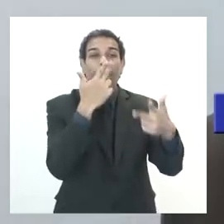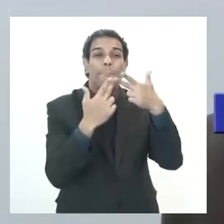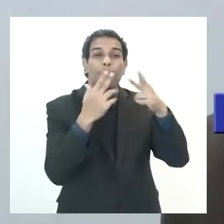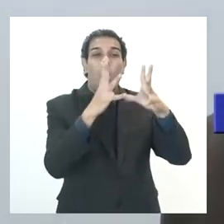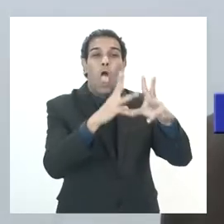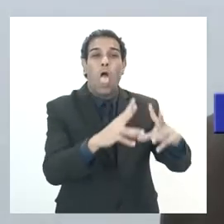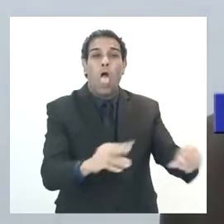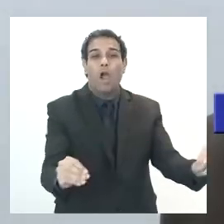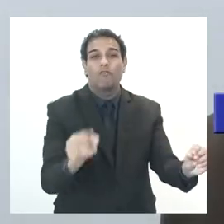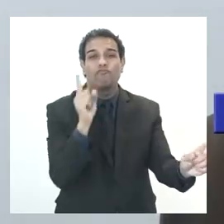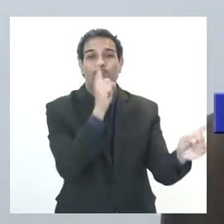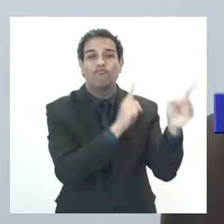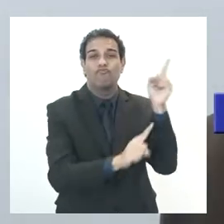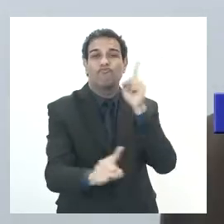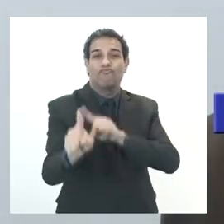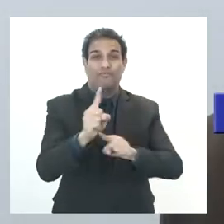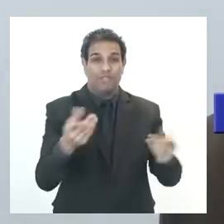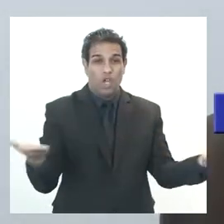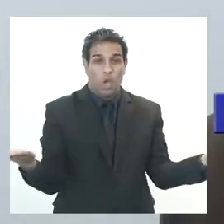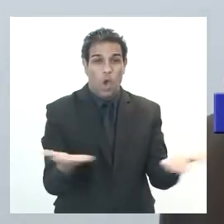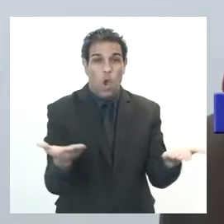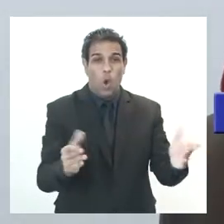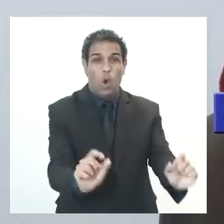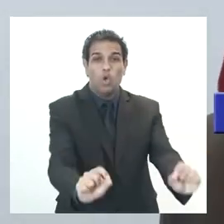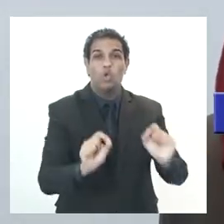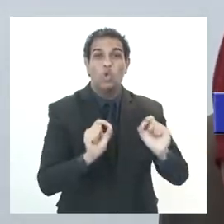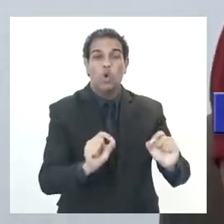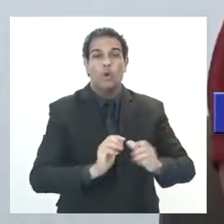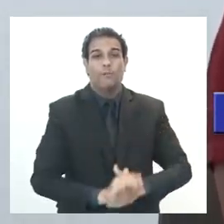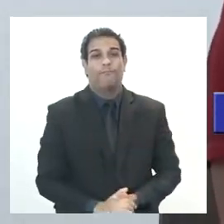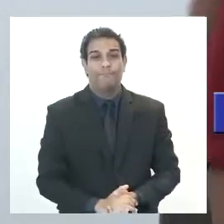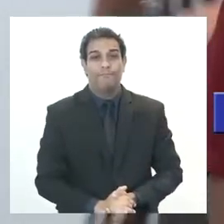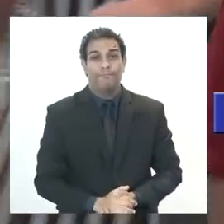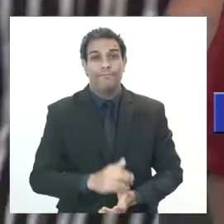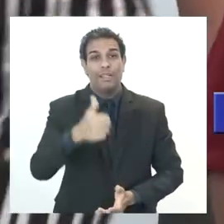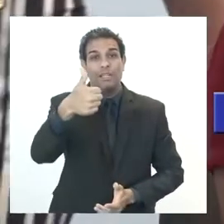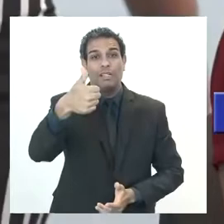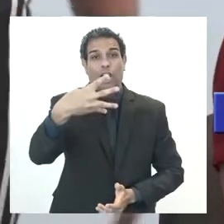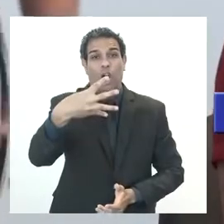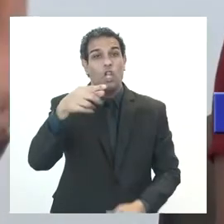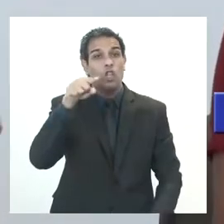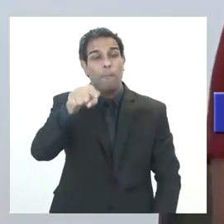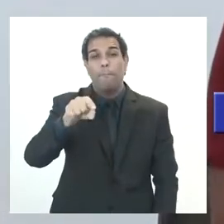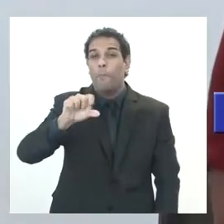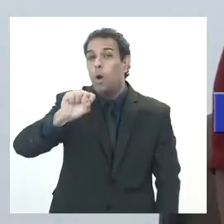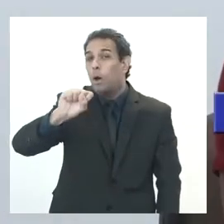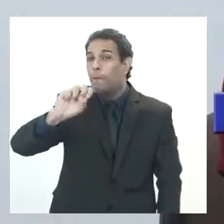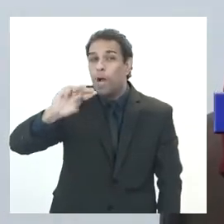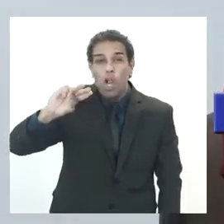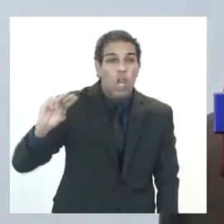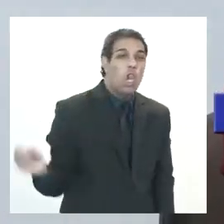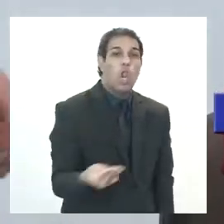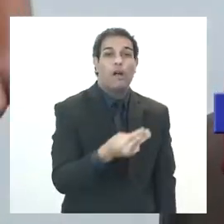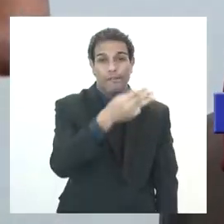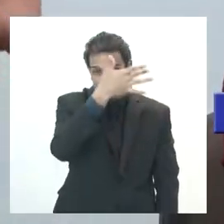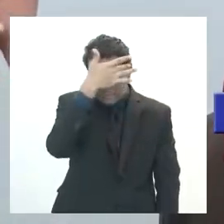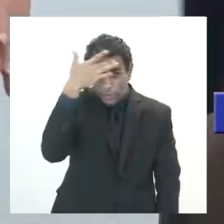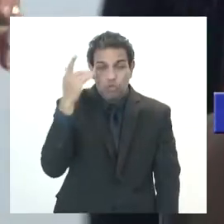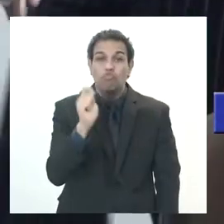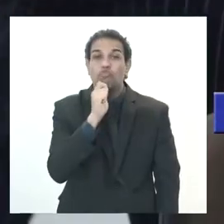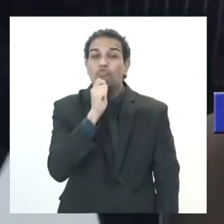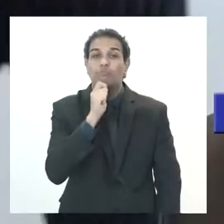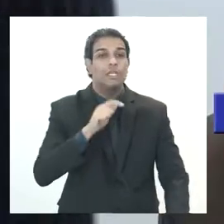desmantelado E hoje nós somos 14.8 milhões de desempregados nesse país